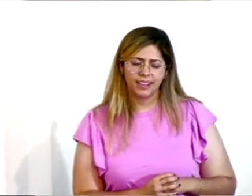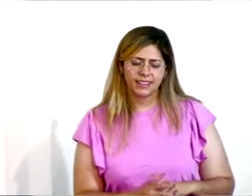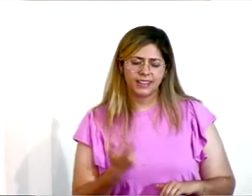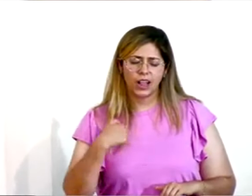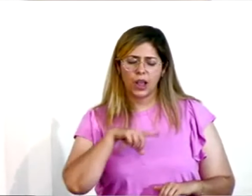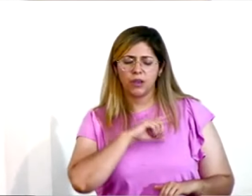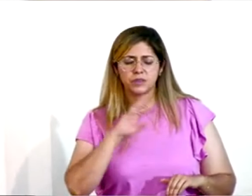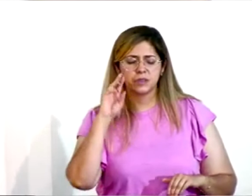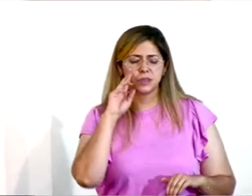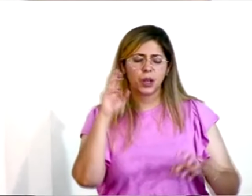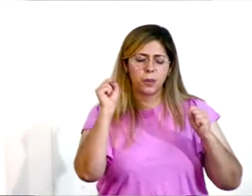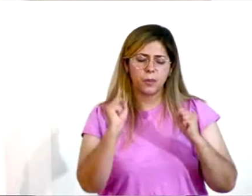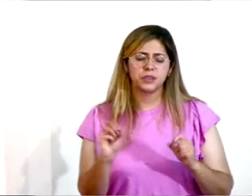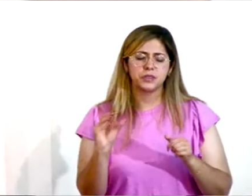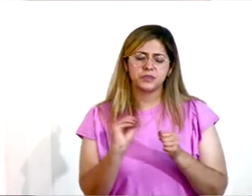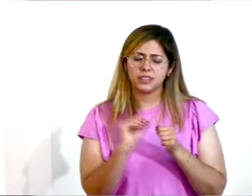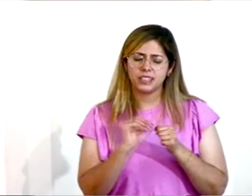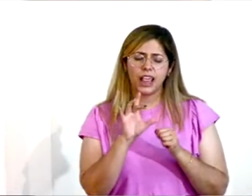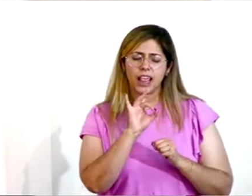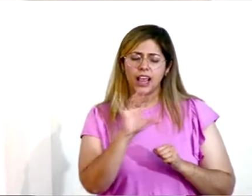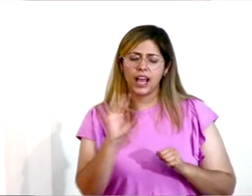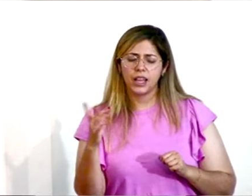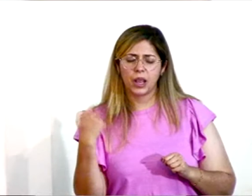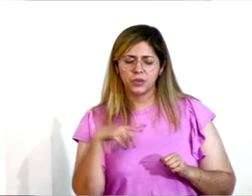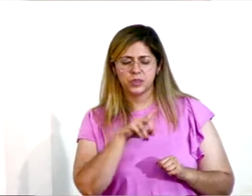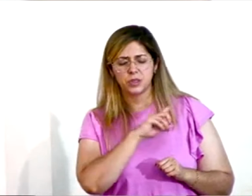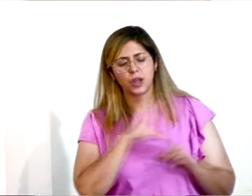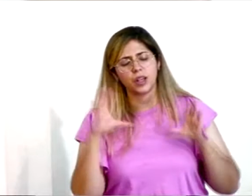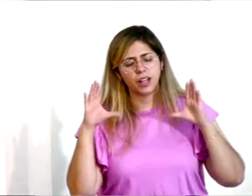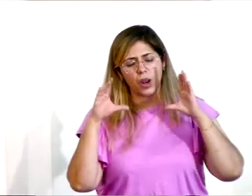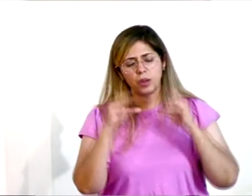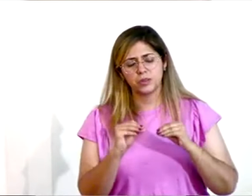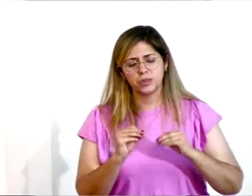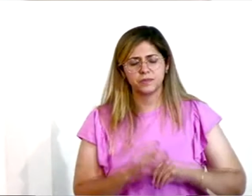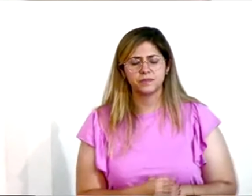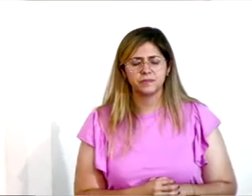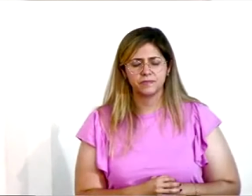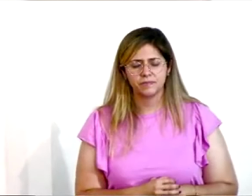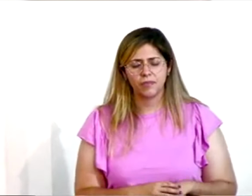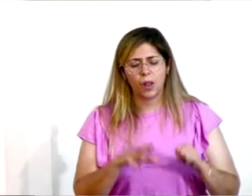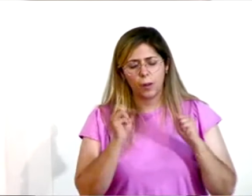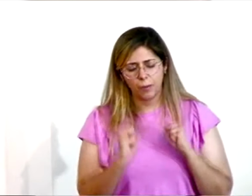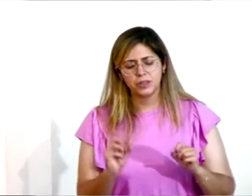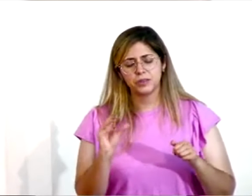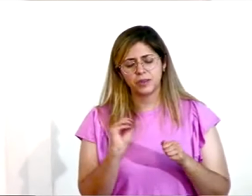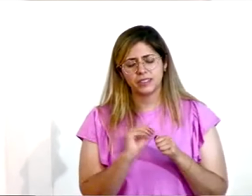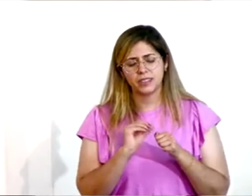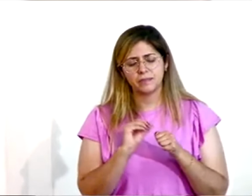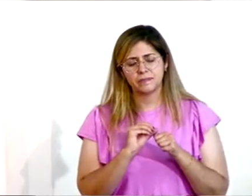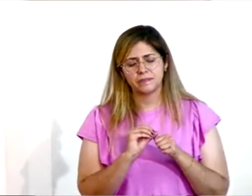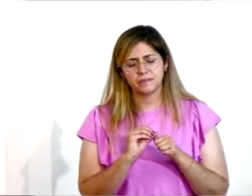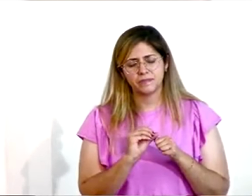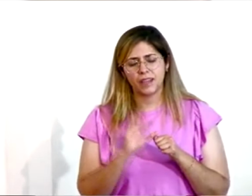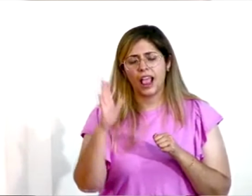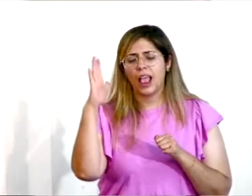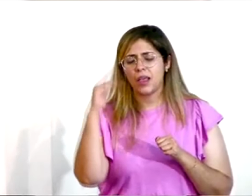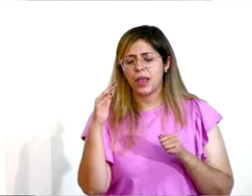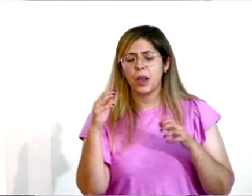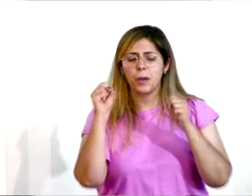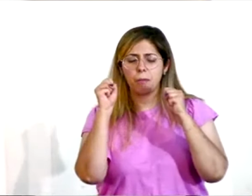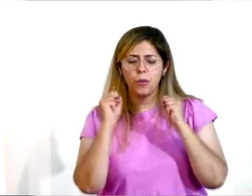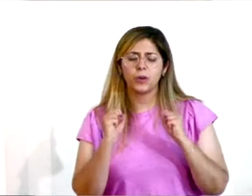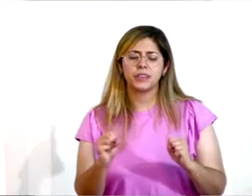Que o Senhor pode fazer por cada um de nós nessa noite, Senhor, que o Senhor pode fazer. Vem com o Teu poder, Senhor, o que